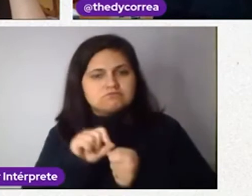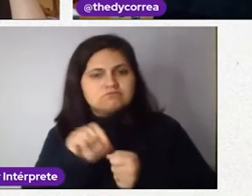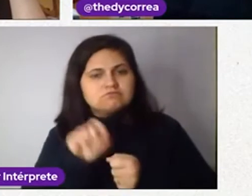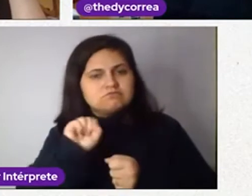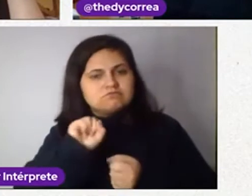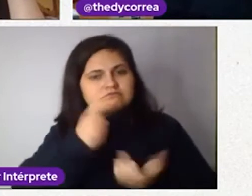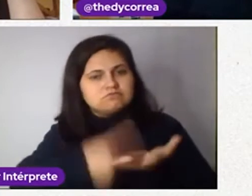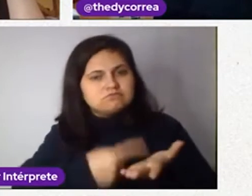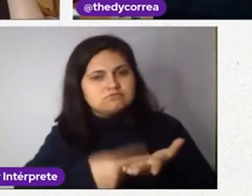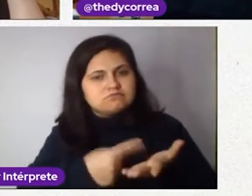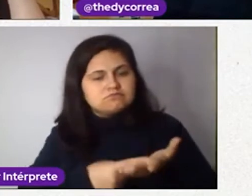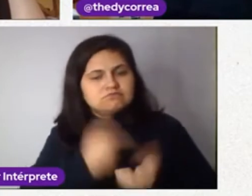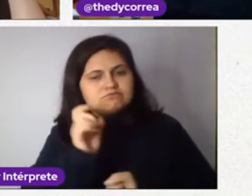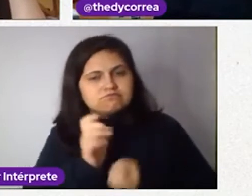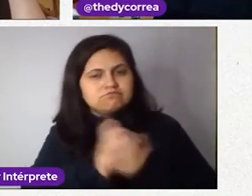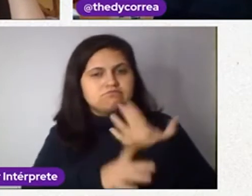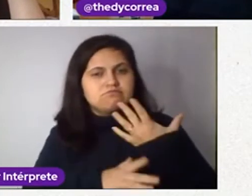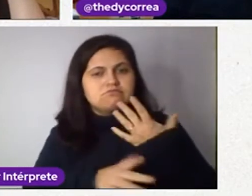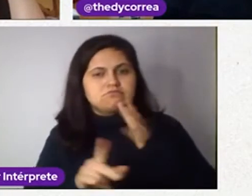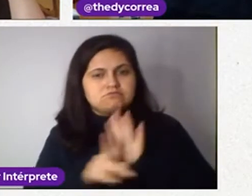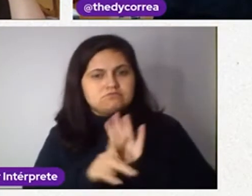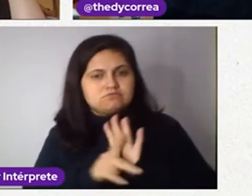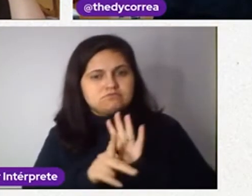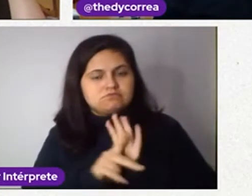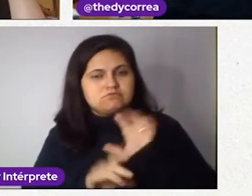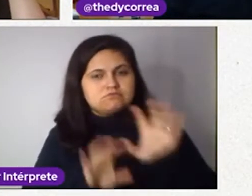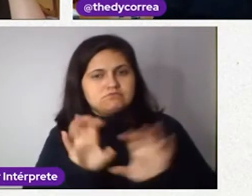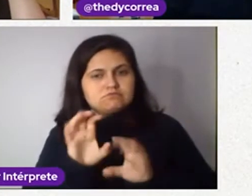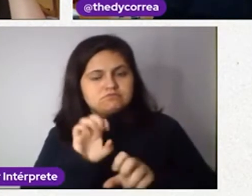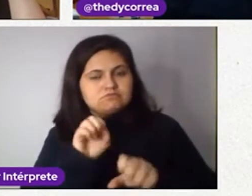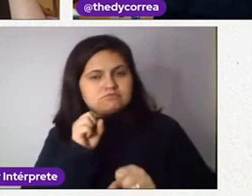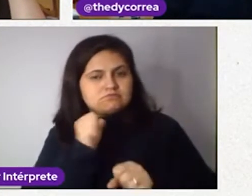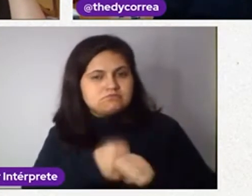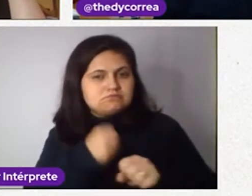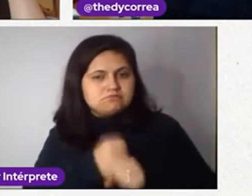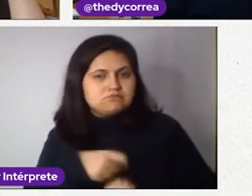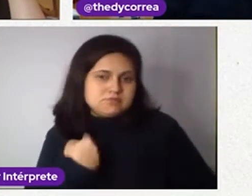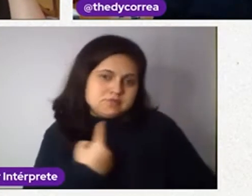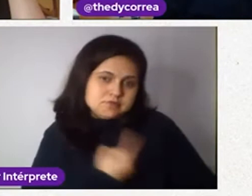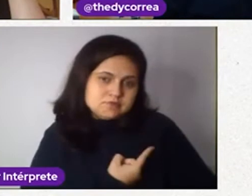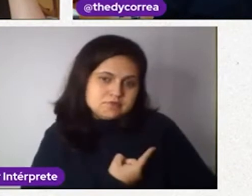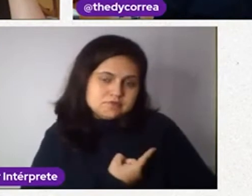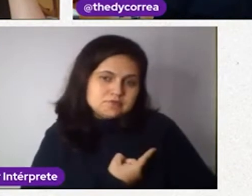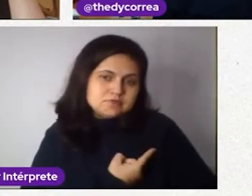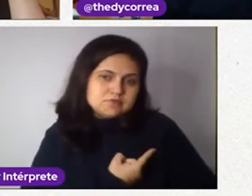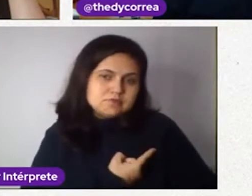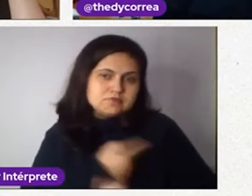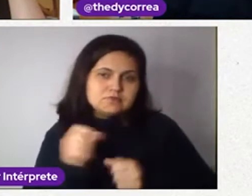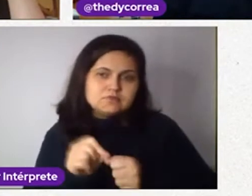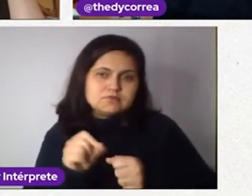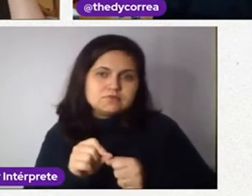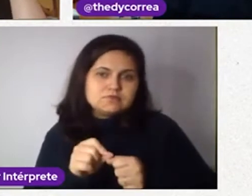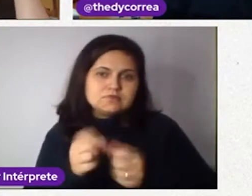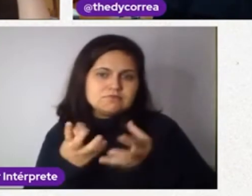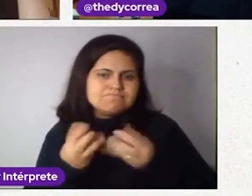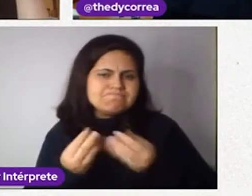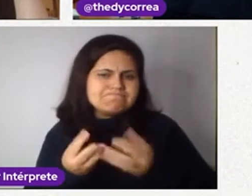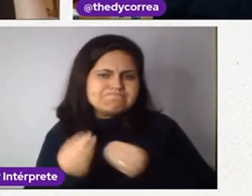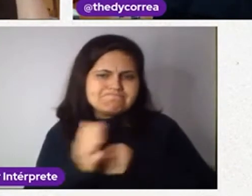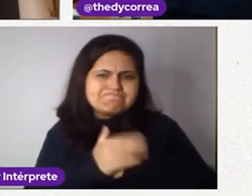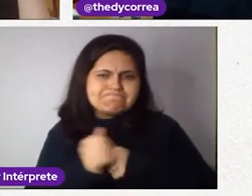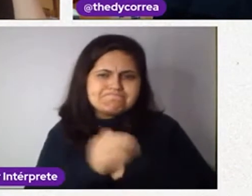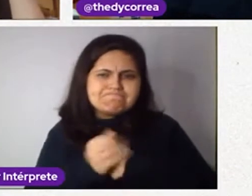marcar o lançamento dessa obra, que para a gente foi feita com muito carinho,